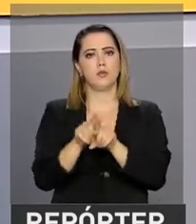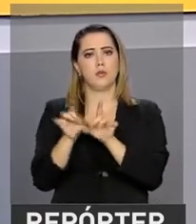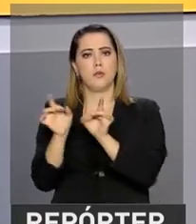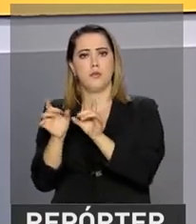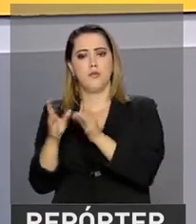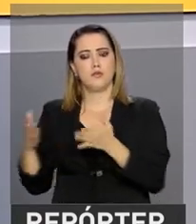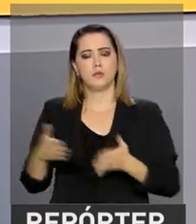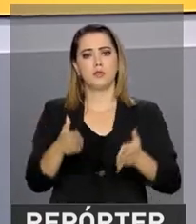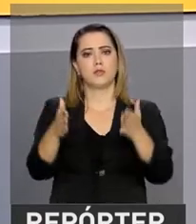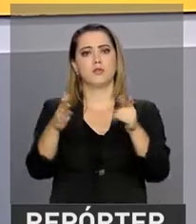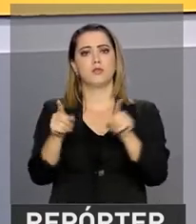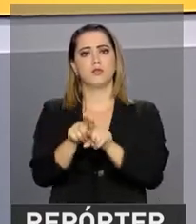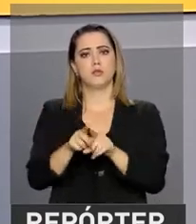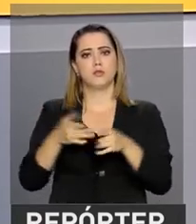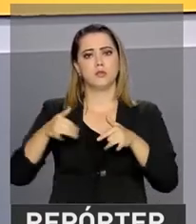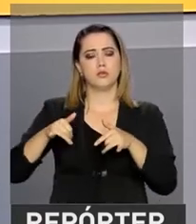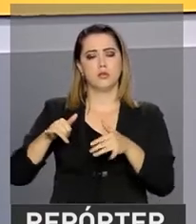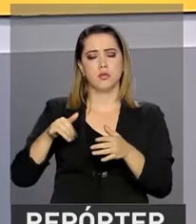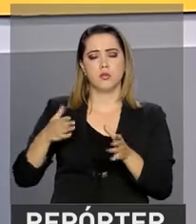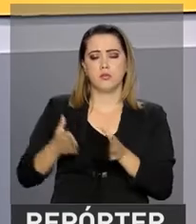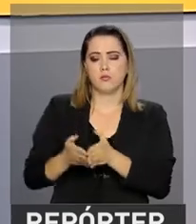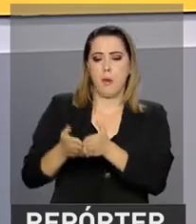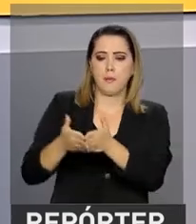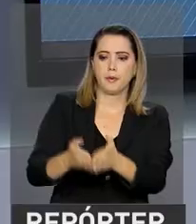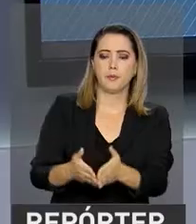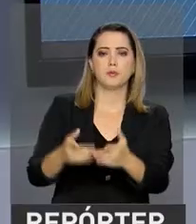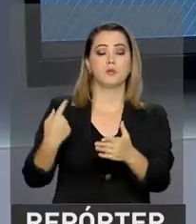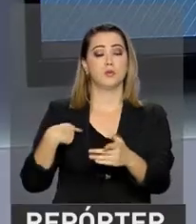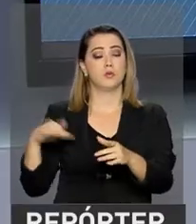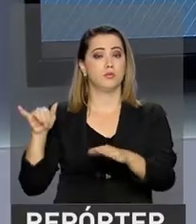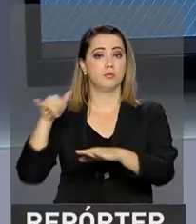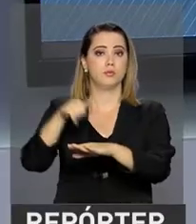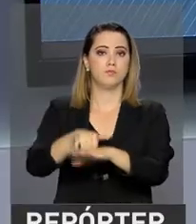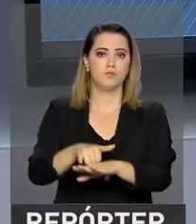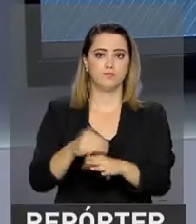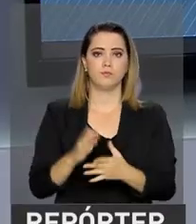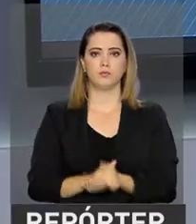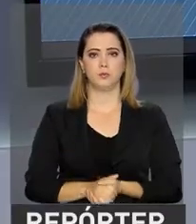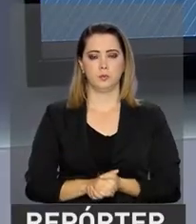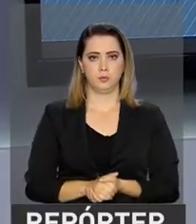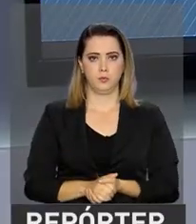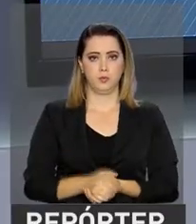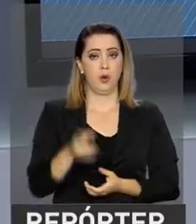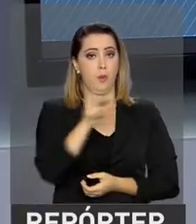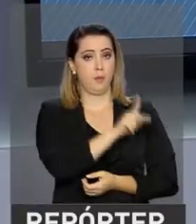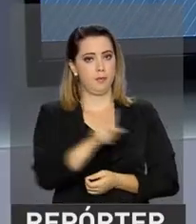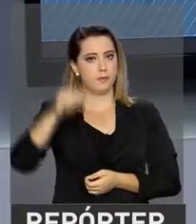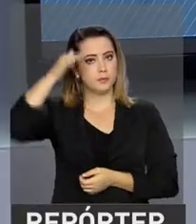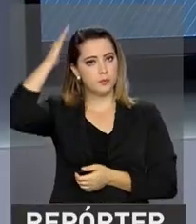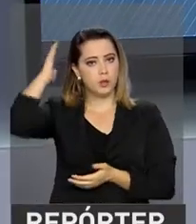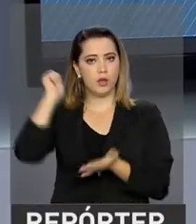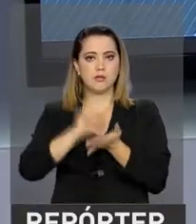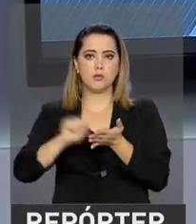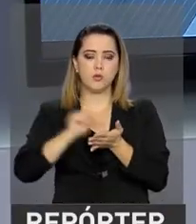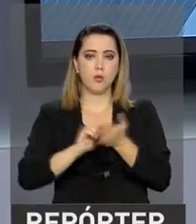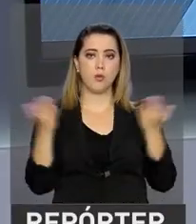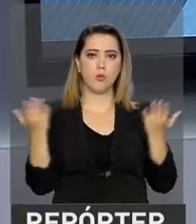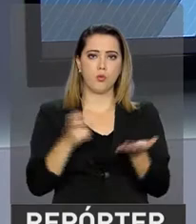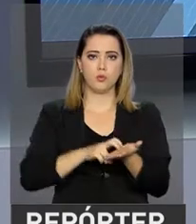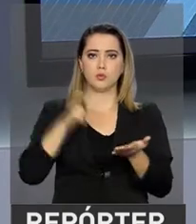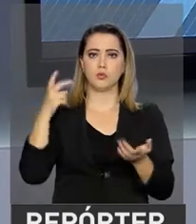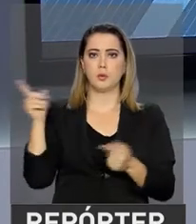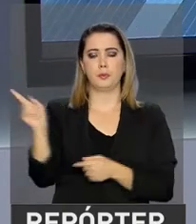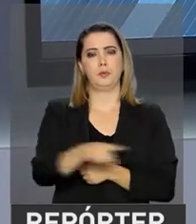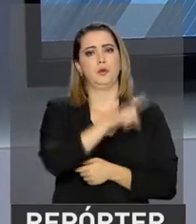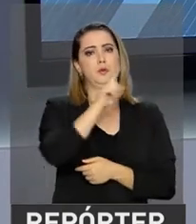concessões de rodovias portos e aeroportos e o presidente michel temer assinou na manhã de hoje o tratado sobre a proibição